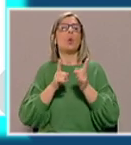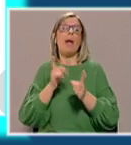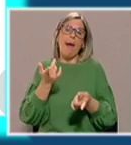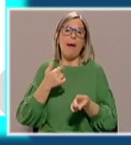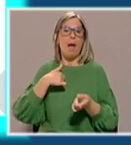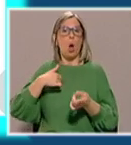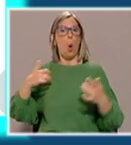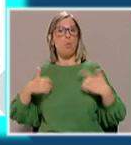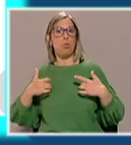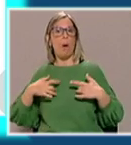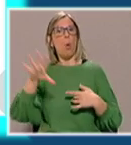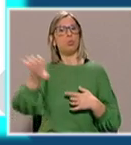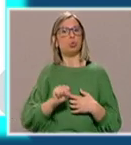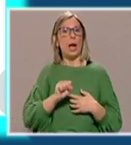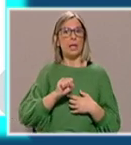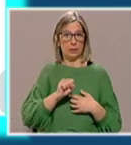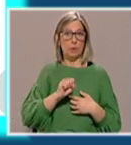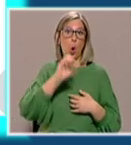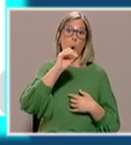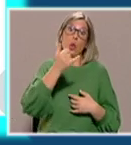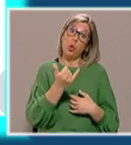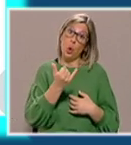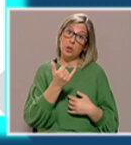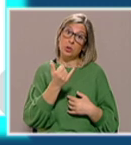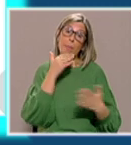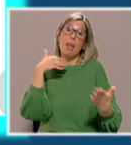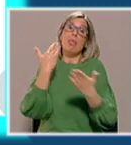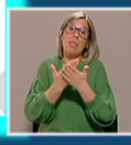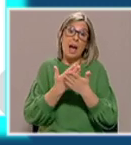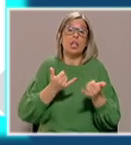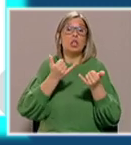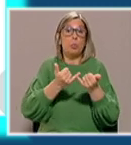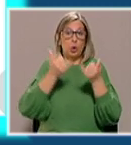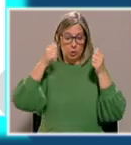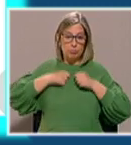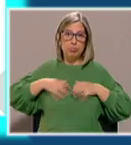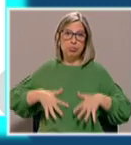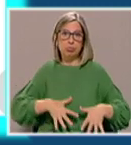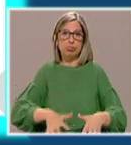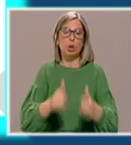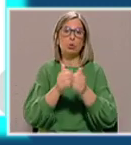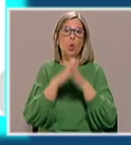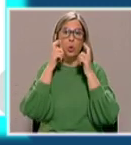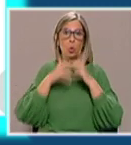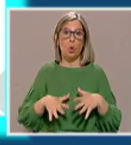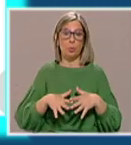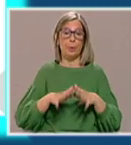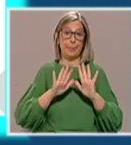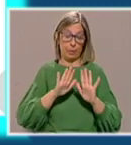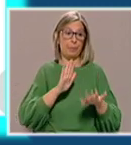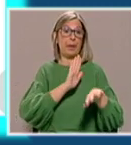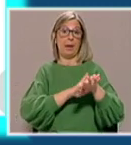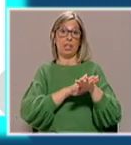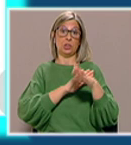buscar oxigênio para depois poder distribuir por todo o corpo na grande circulação que vamos ver agora. Reparem outra coisa, na aurícula esquerda termina então a